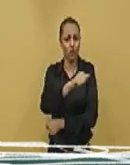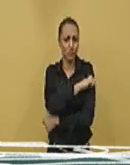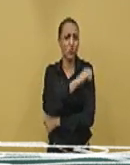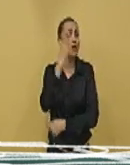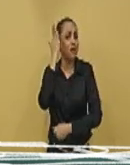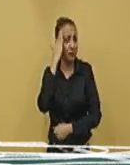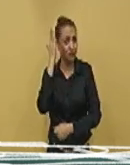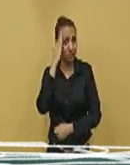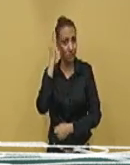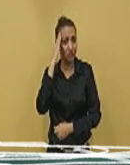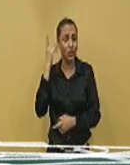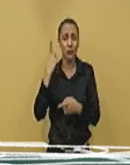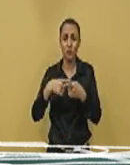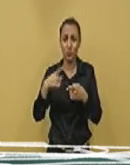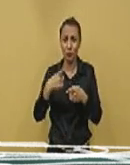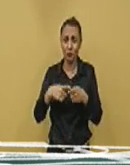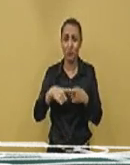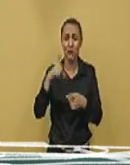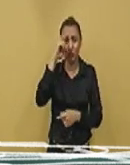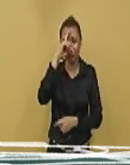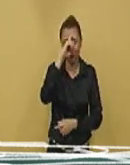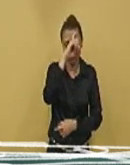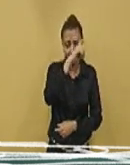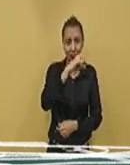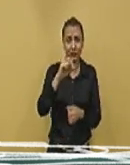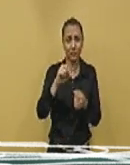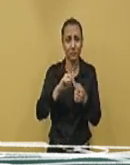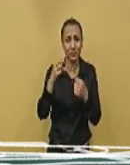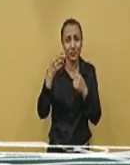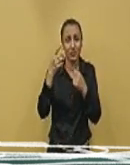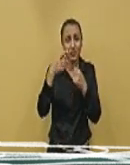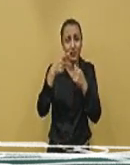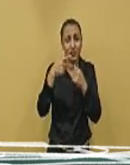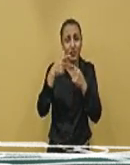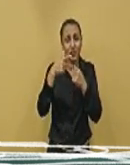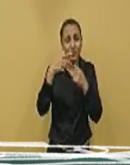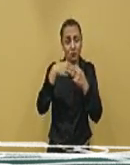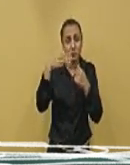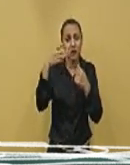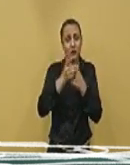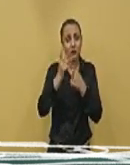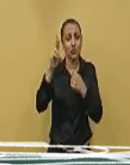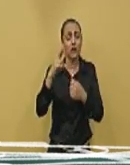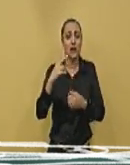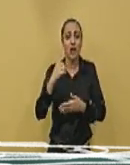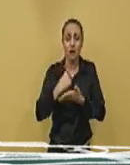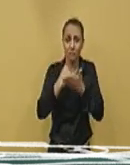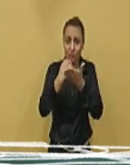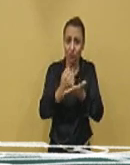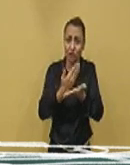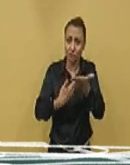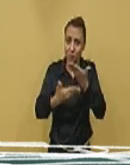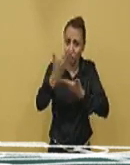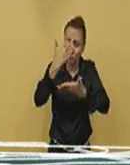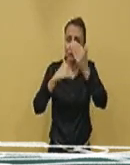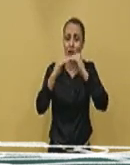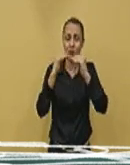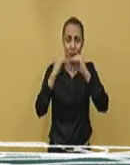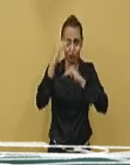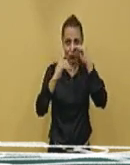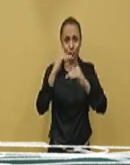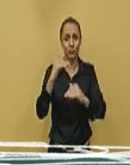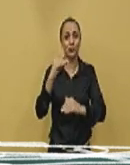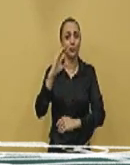é passar um sacrifício de se fazer uma pós-graduação, contribuir para o desenvolvimento científico do país sem